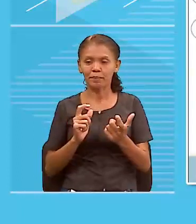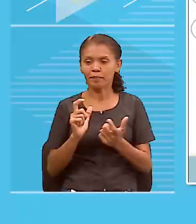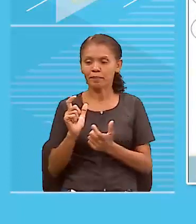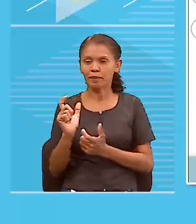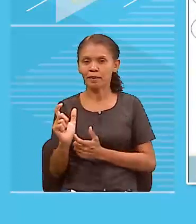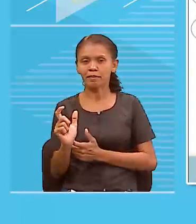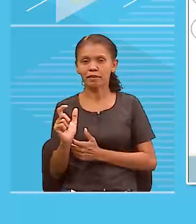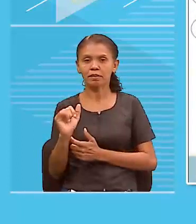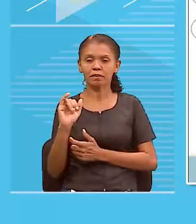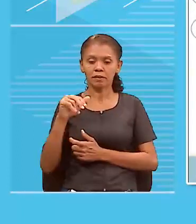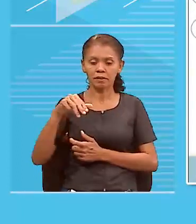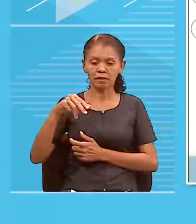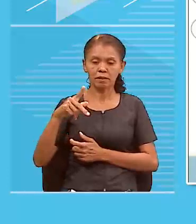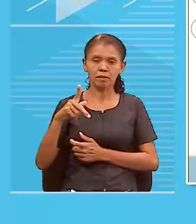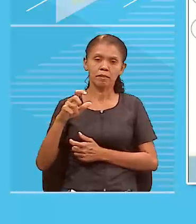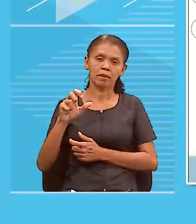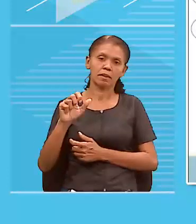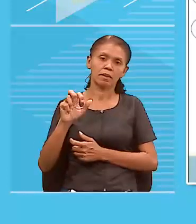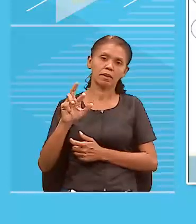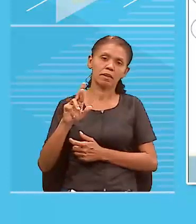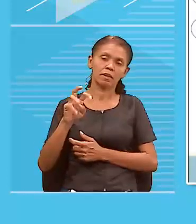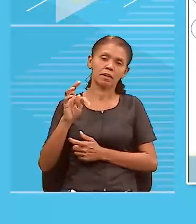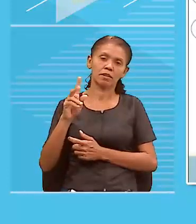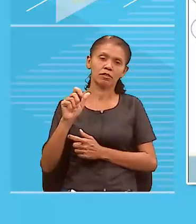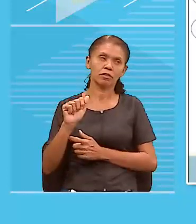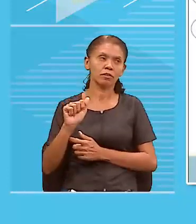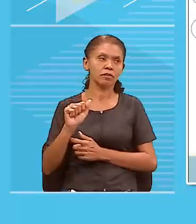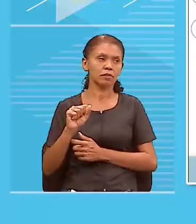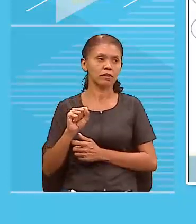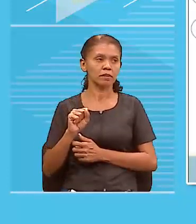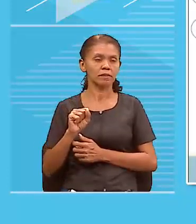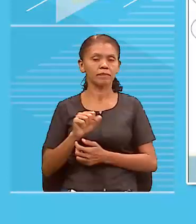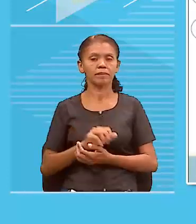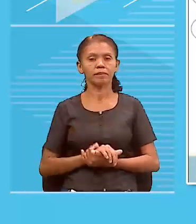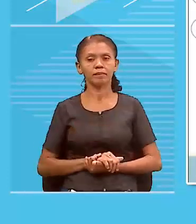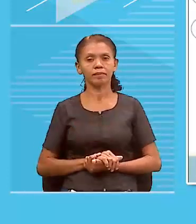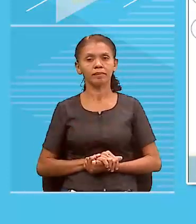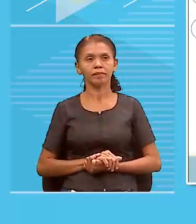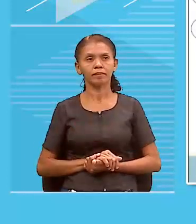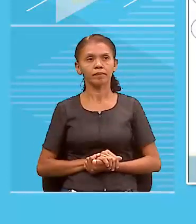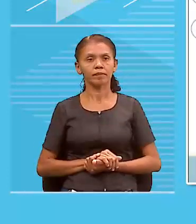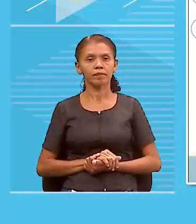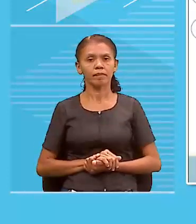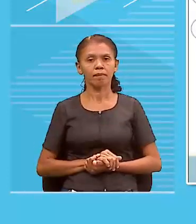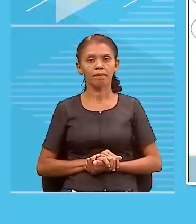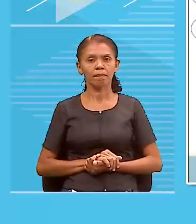é um texto informativo percebeu aí eu tenho ali